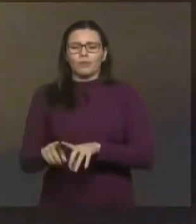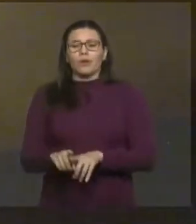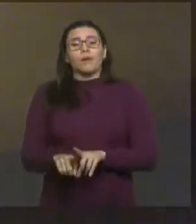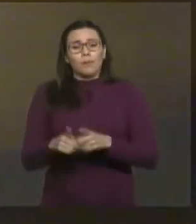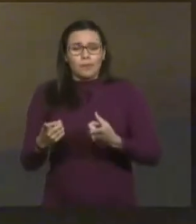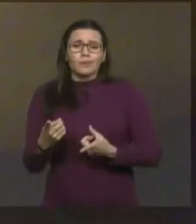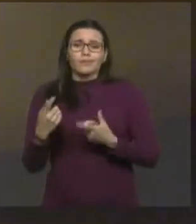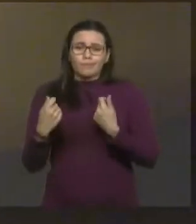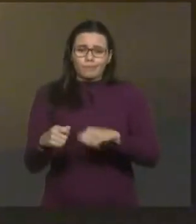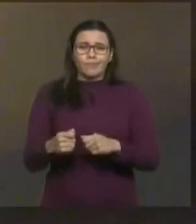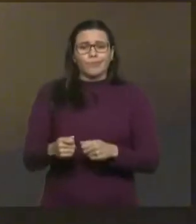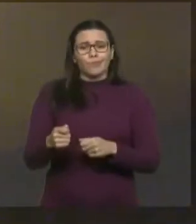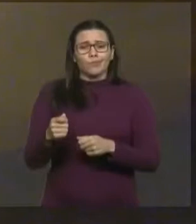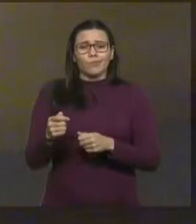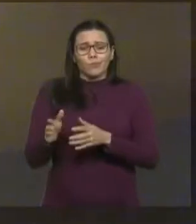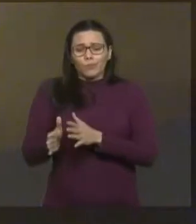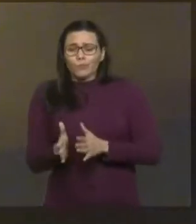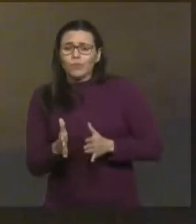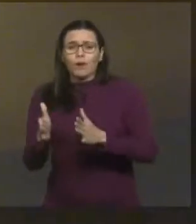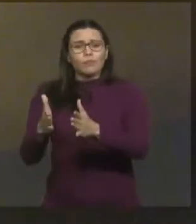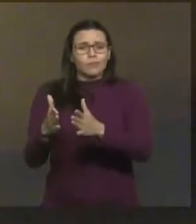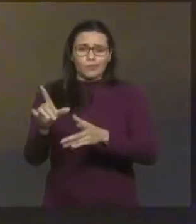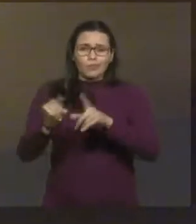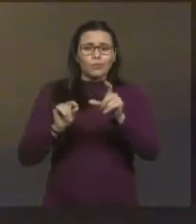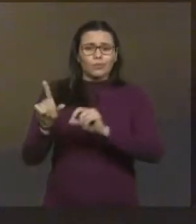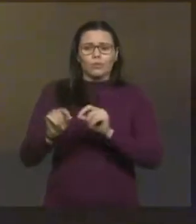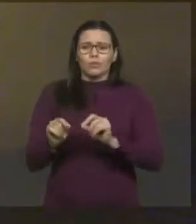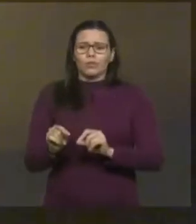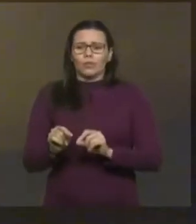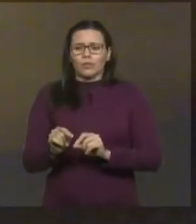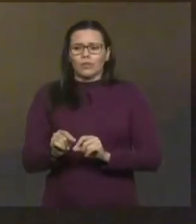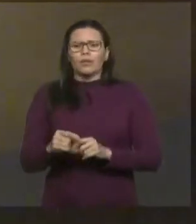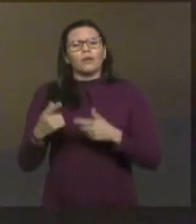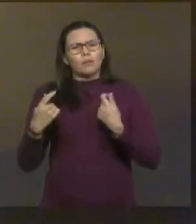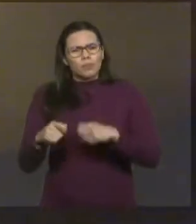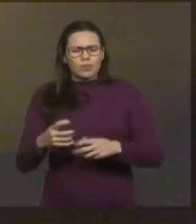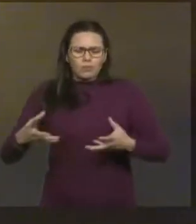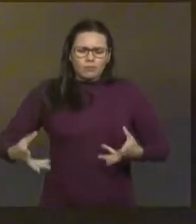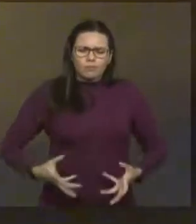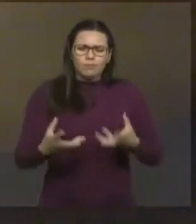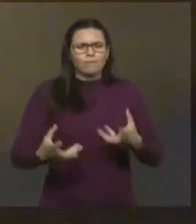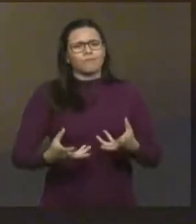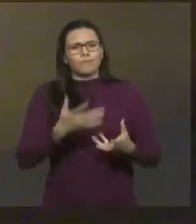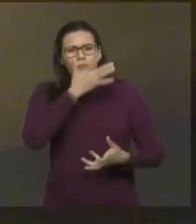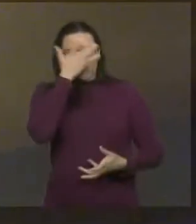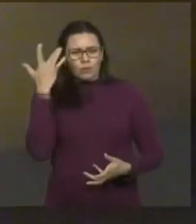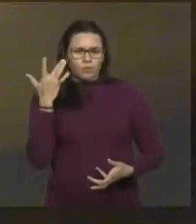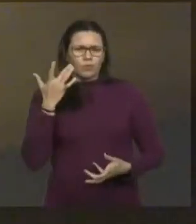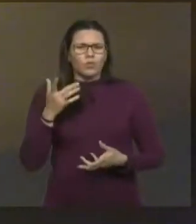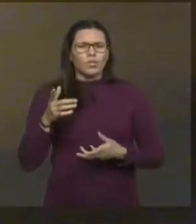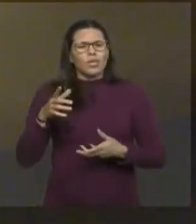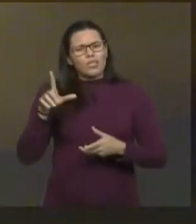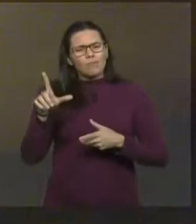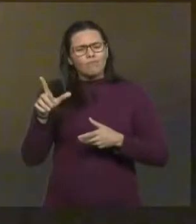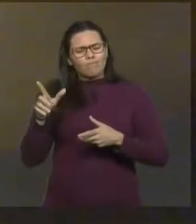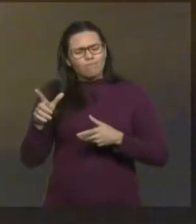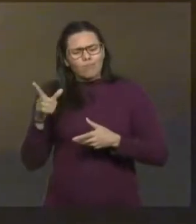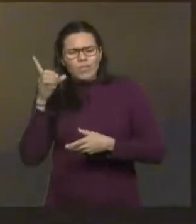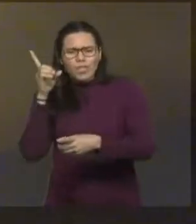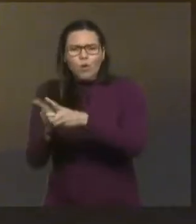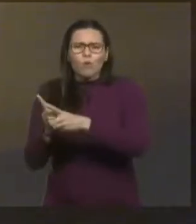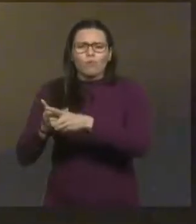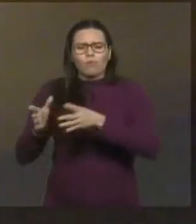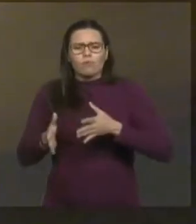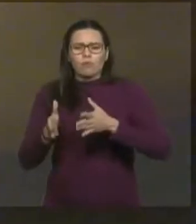precisamos, nesse momento, não fragilizar as pessoas, encontrar um rumo. Eu acho que você foi muito feliz na sua apresentação,